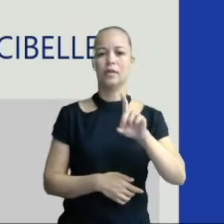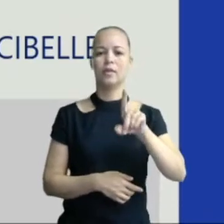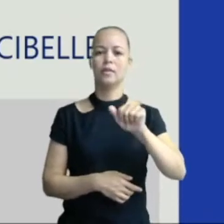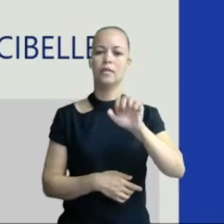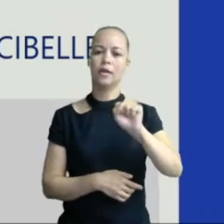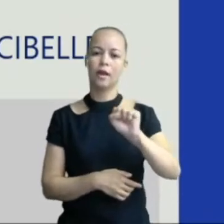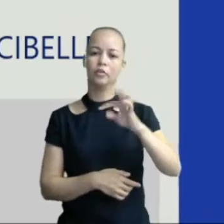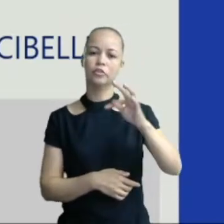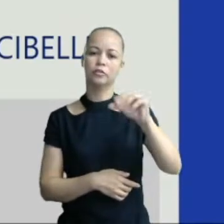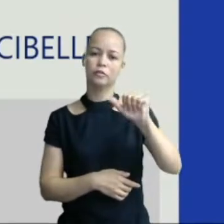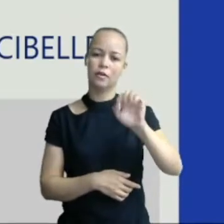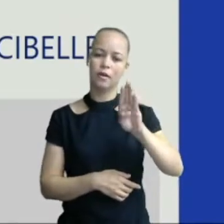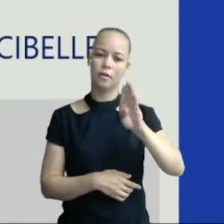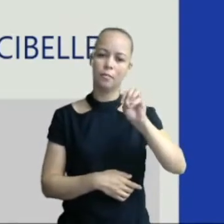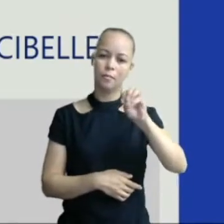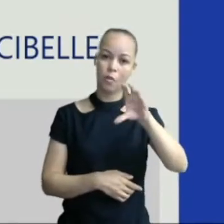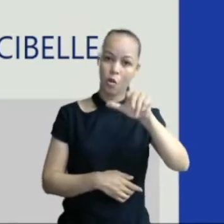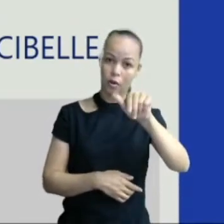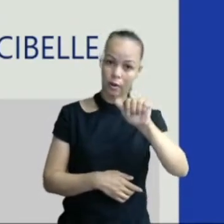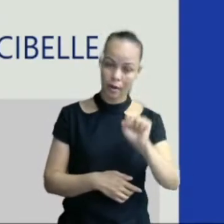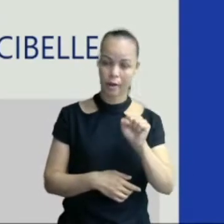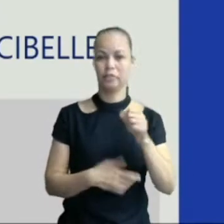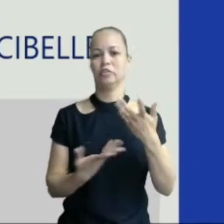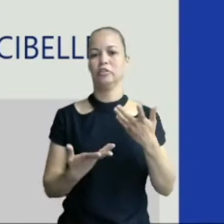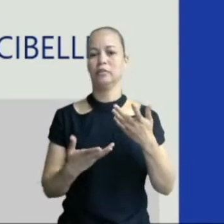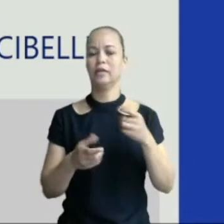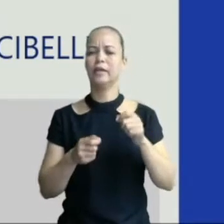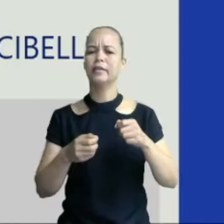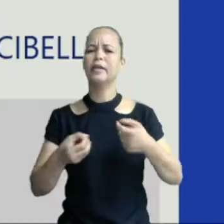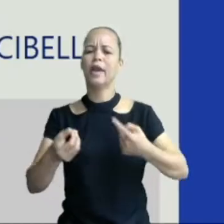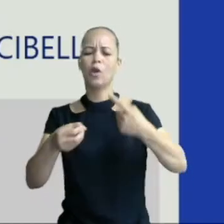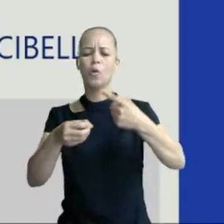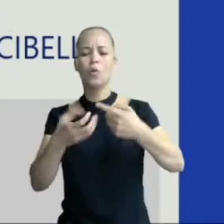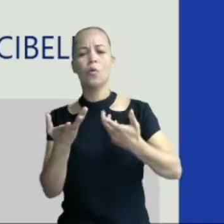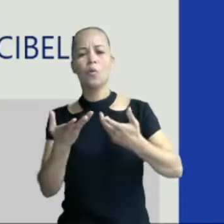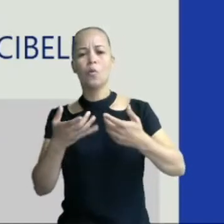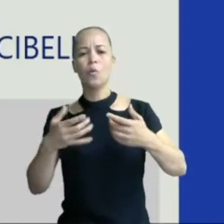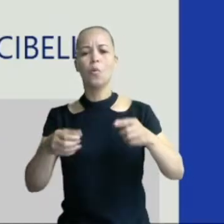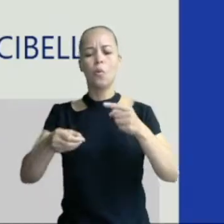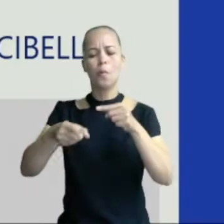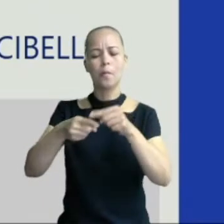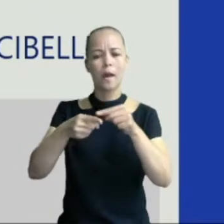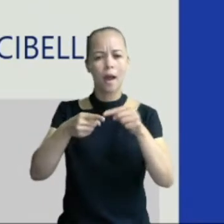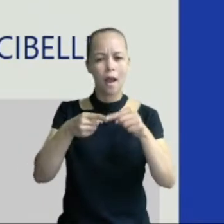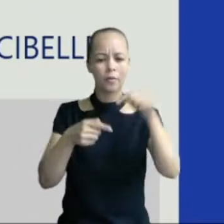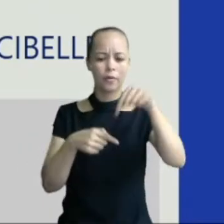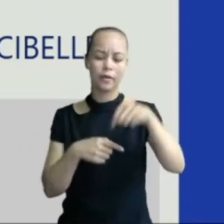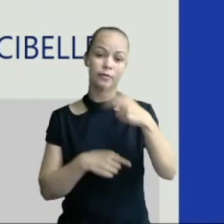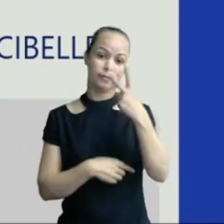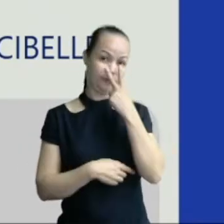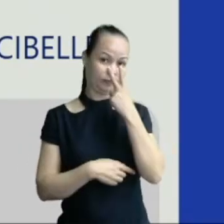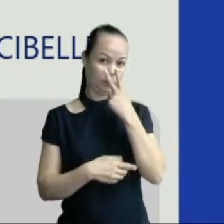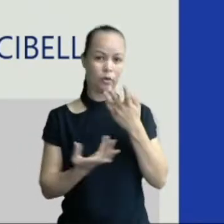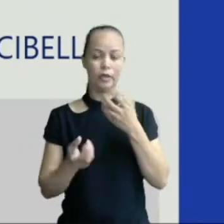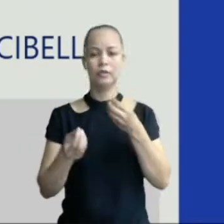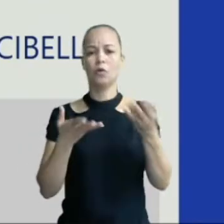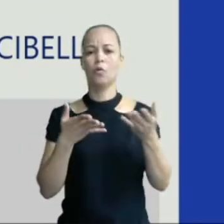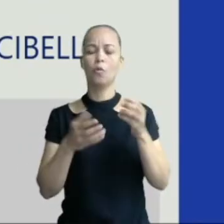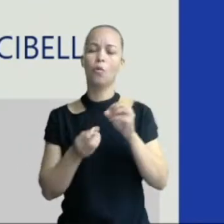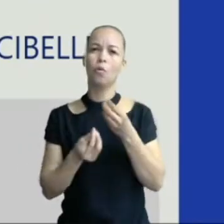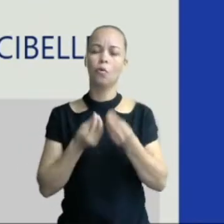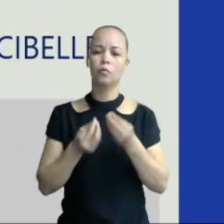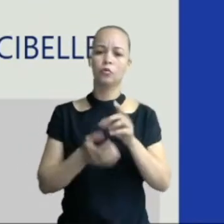Então, como eu não vou ver vocês no dia 3, então eu já vou deixar você a par dessa história para aí,